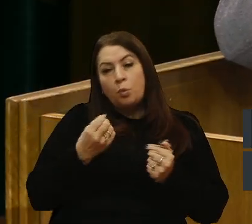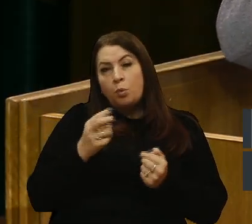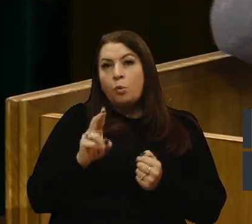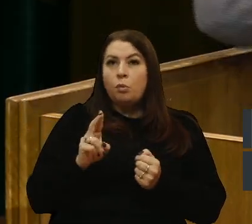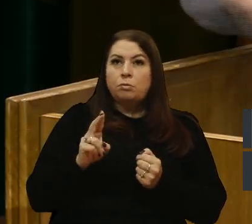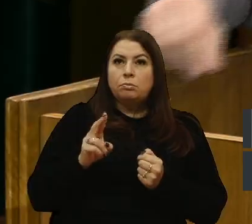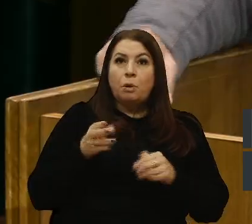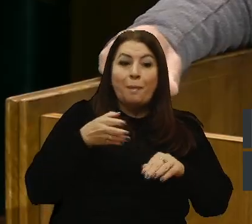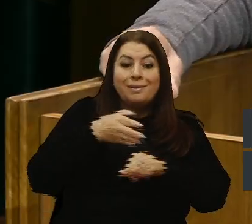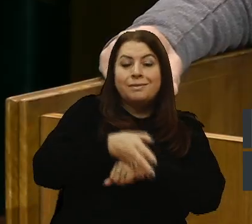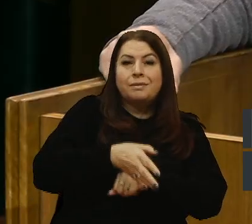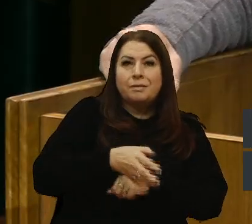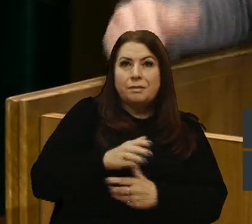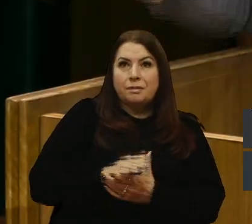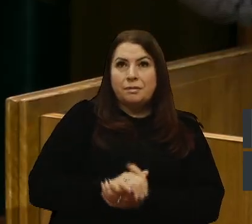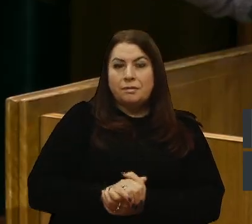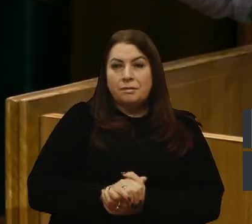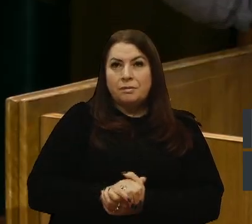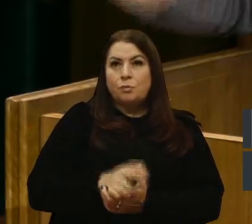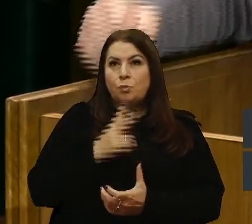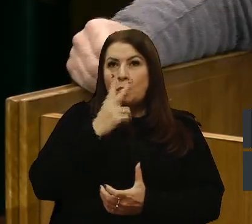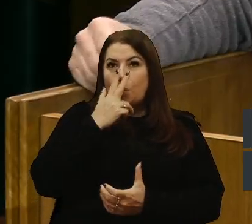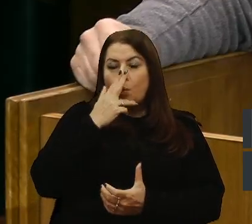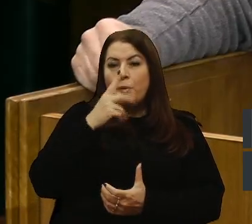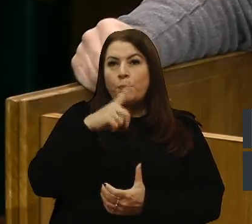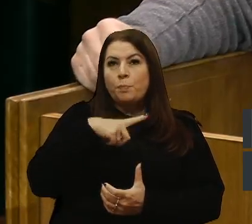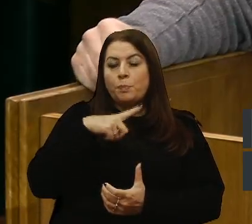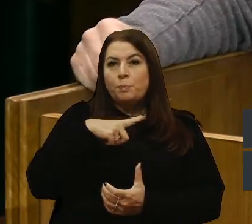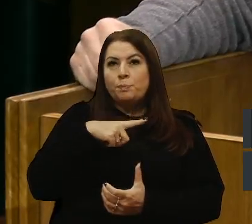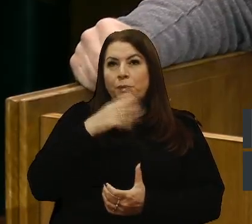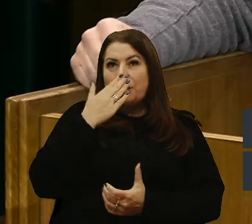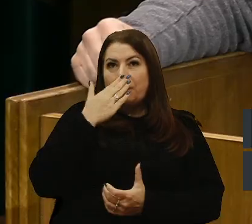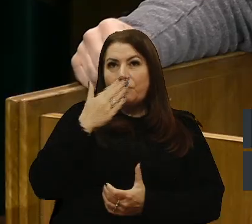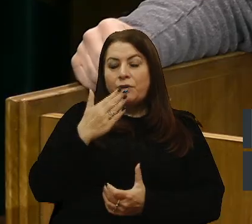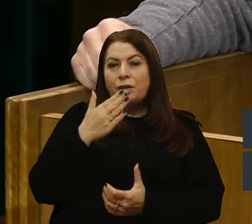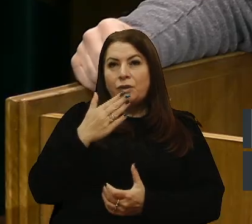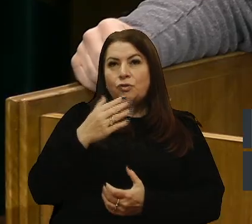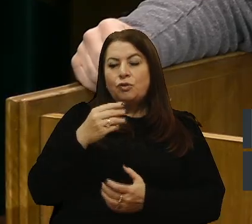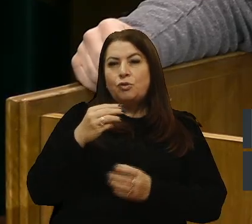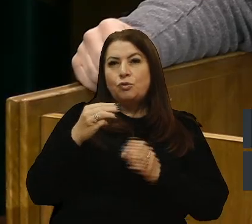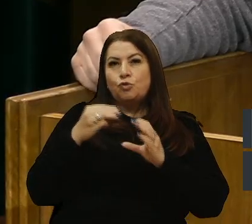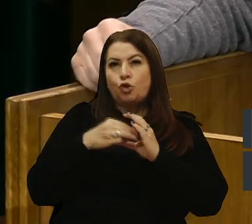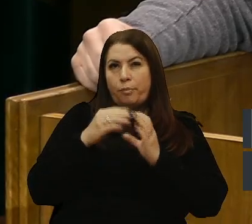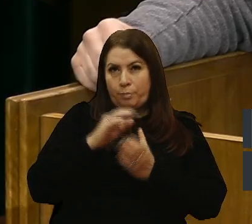um acesso igual o que nós temos lá em frente ao shopping,